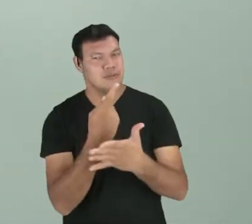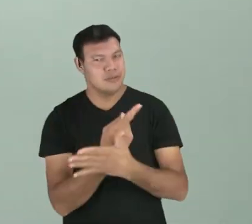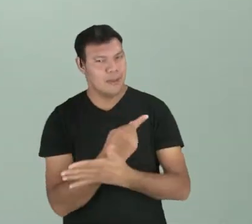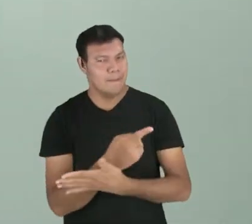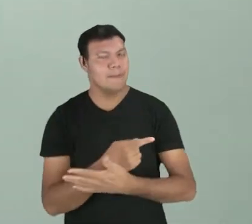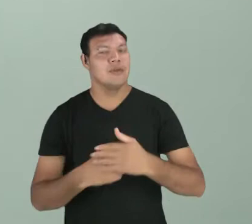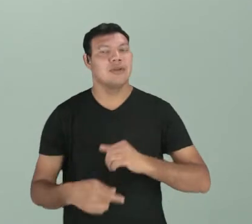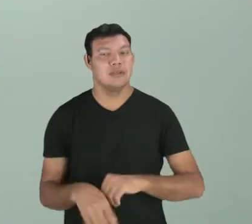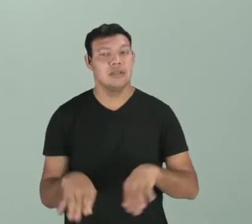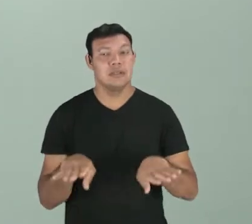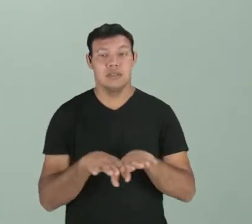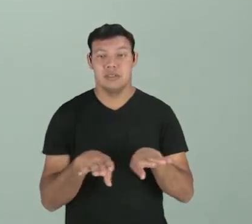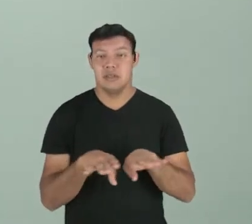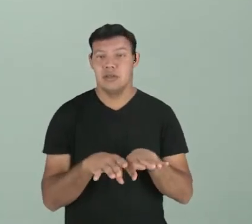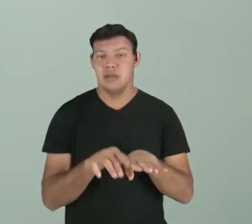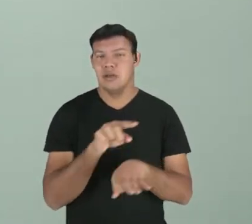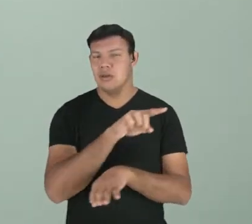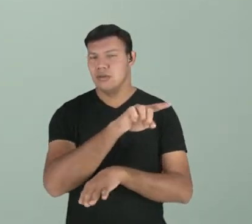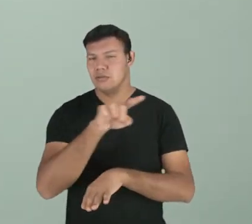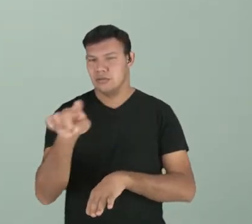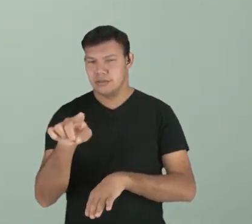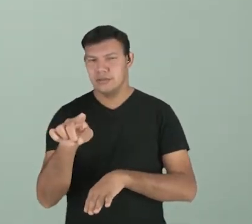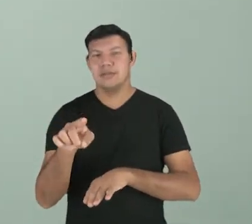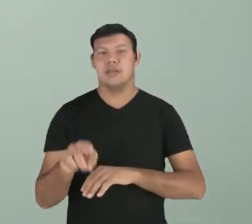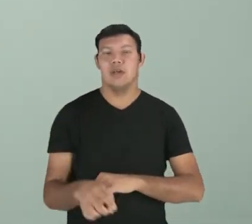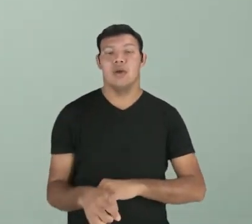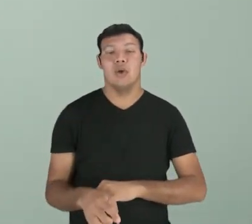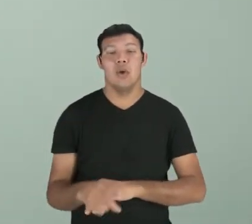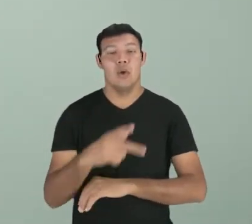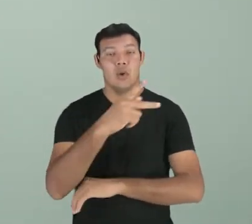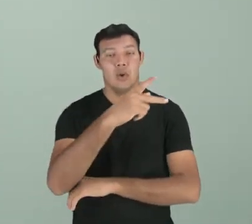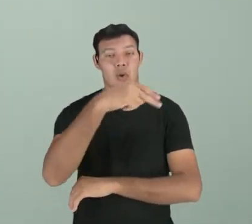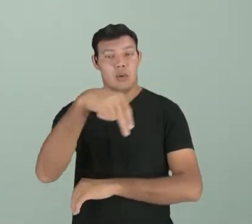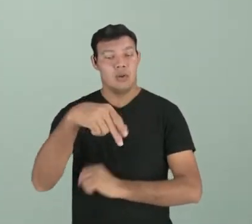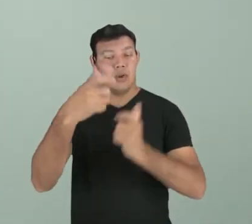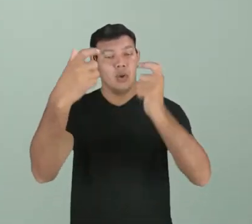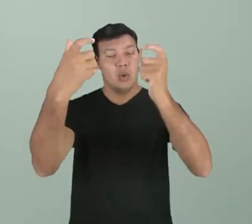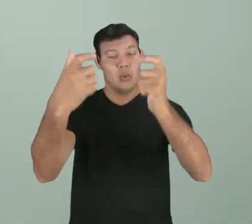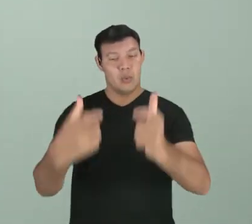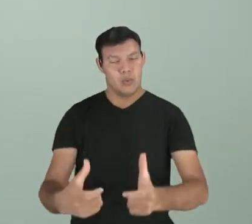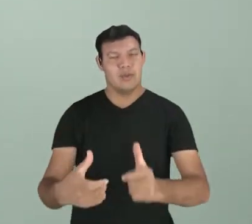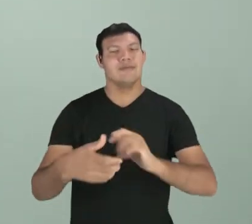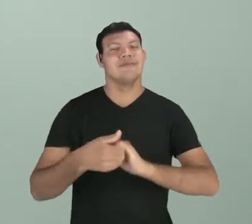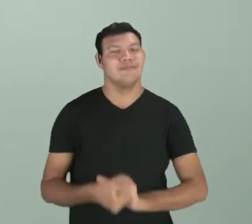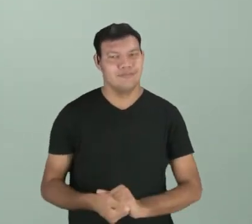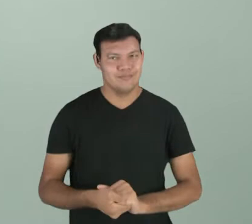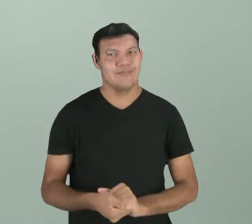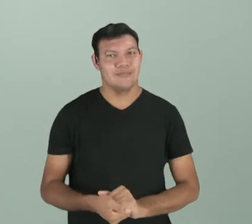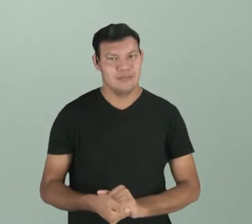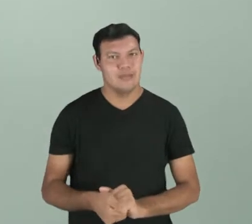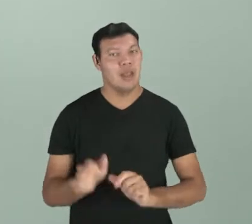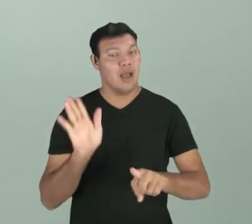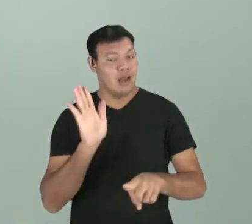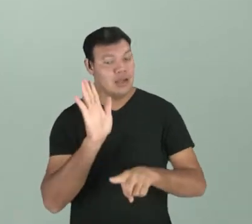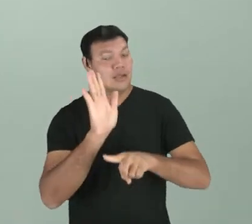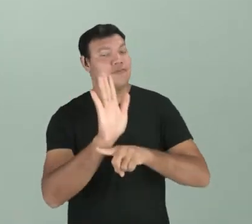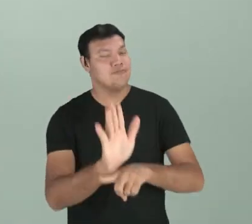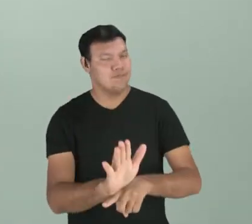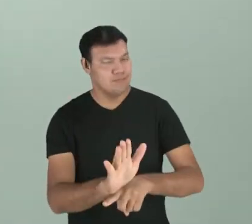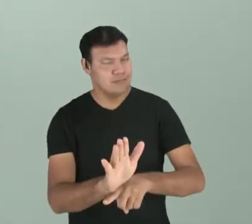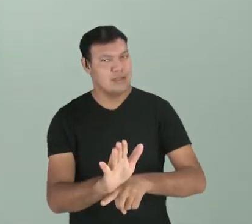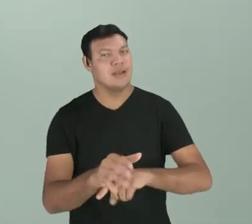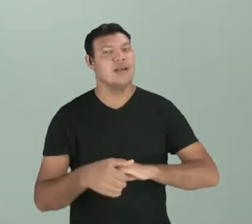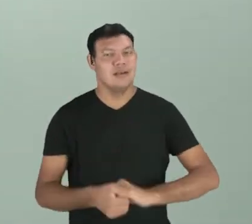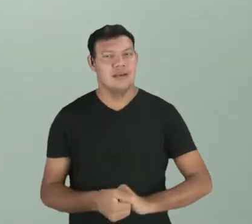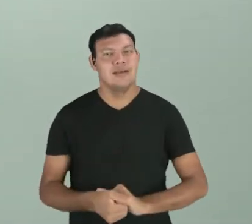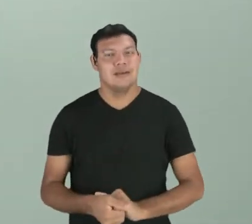cometem, que eu vou falar para vocês sobre o pronome relativo onde, né? Então já vai ajudá-lo sim. Né? Então vamos